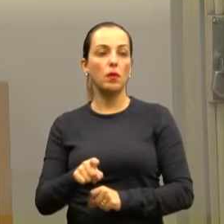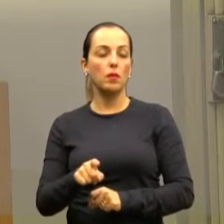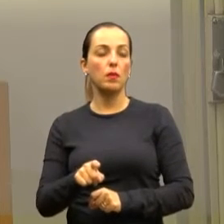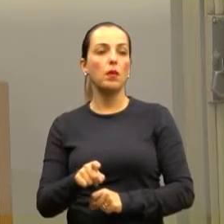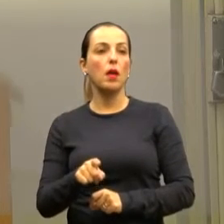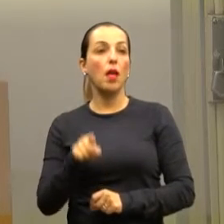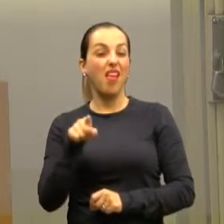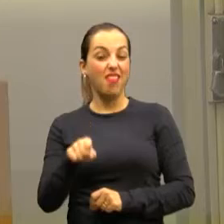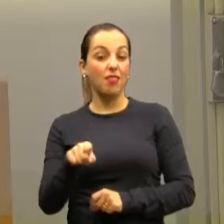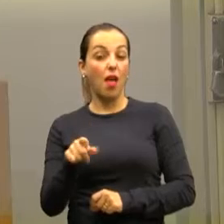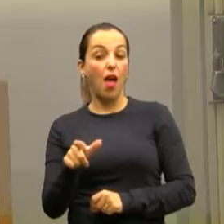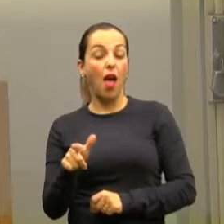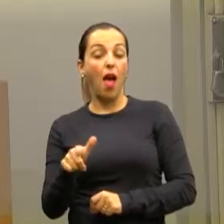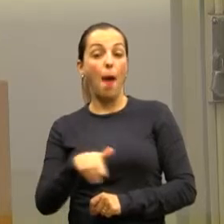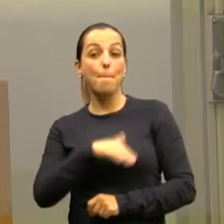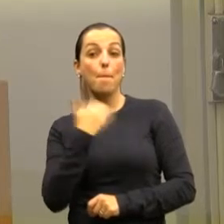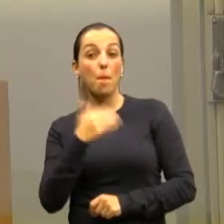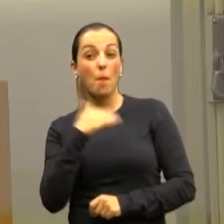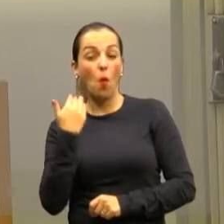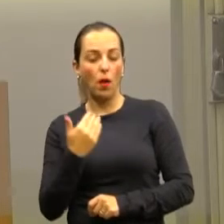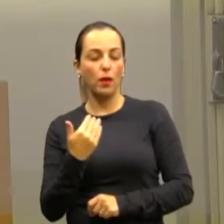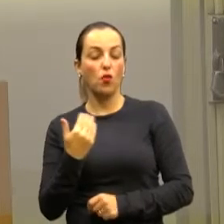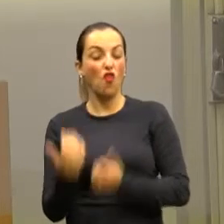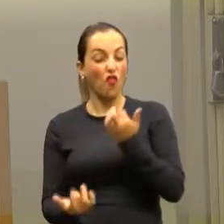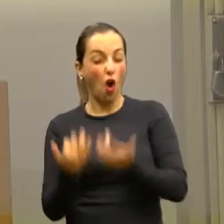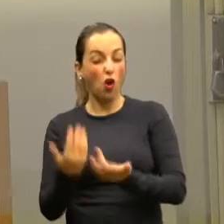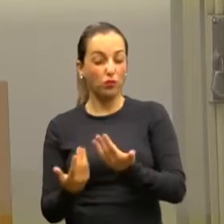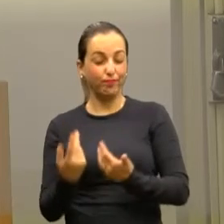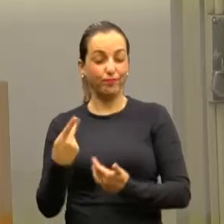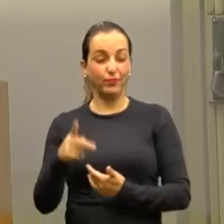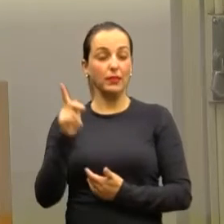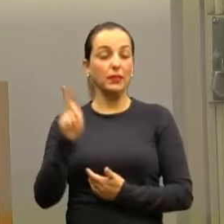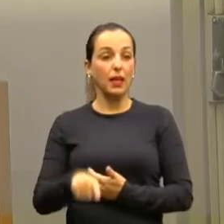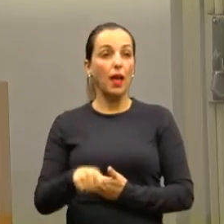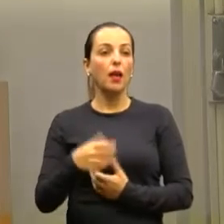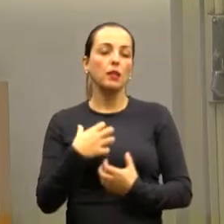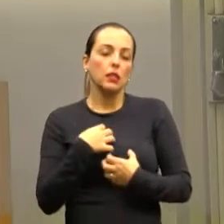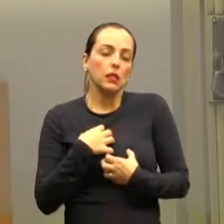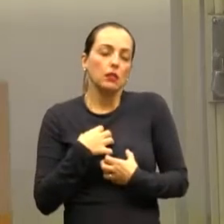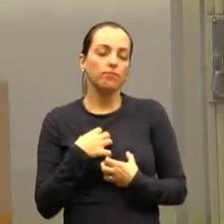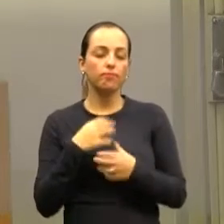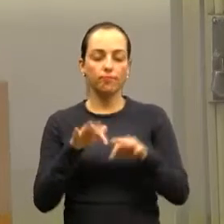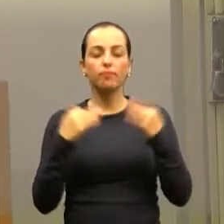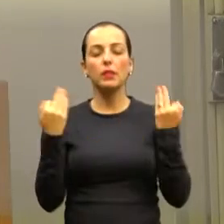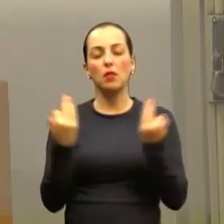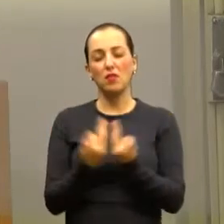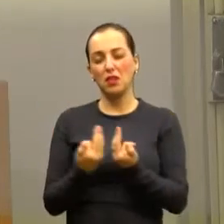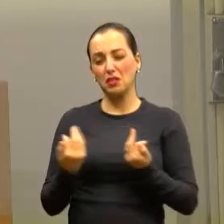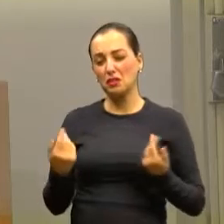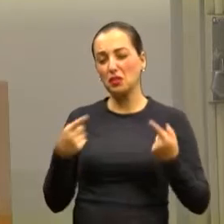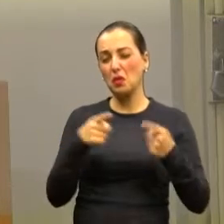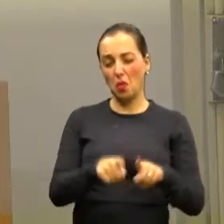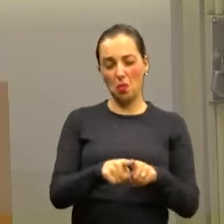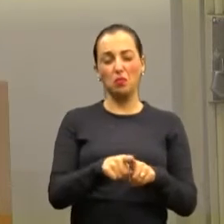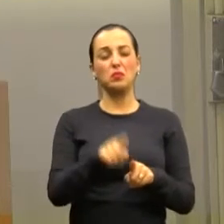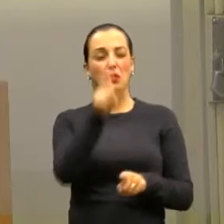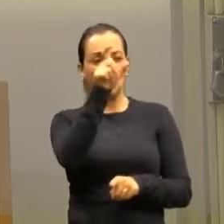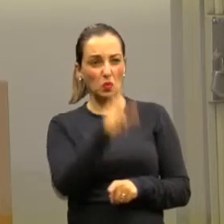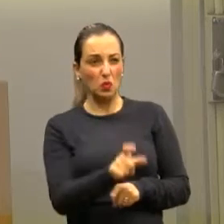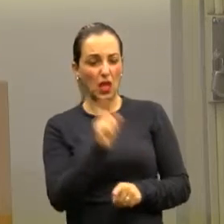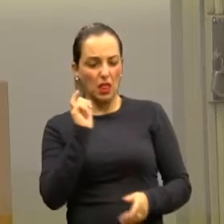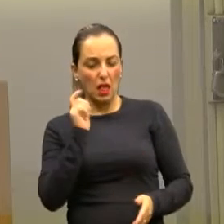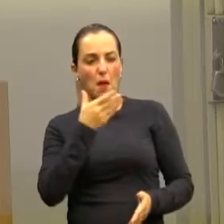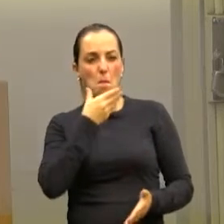suspeito é então todos os meus sentimentos internos todos é você lembra de repúdio a esse tipo de ato né